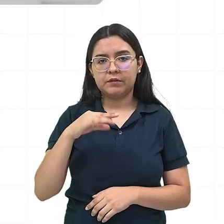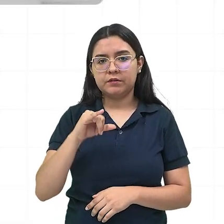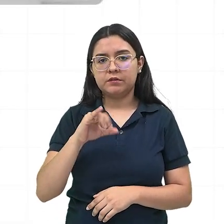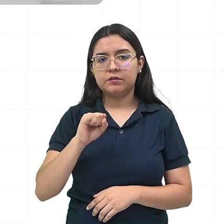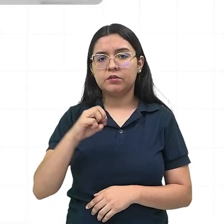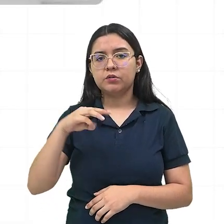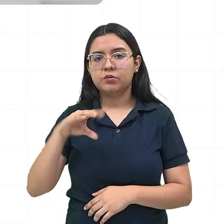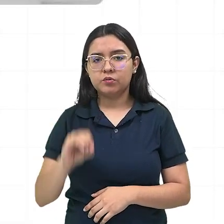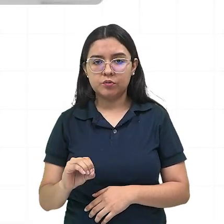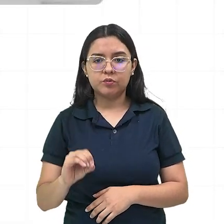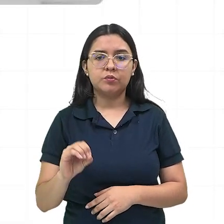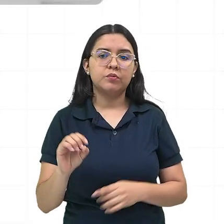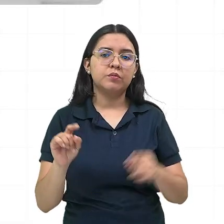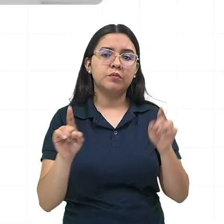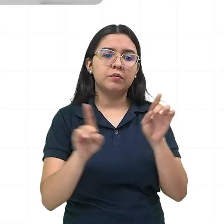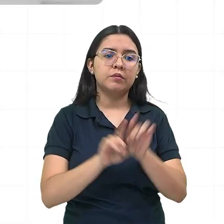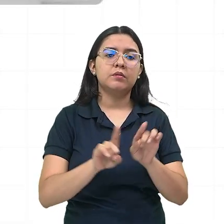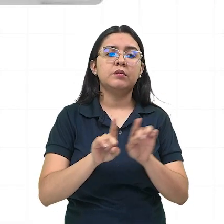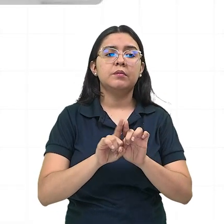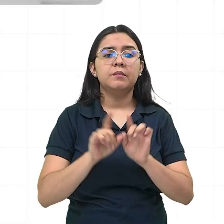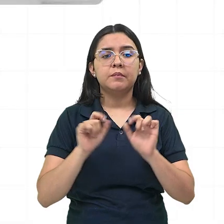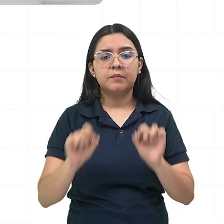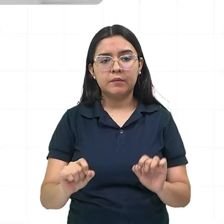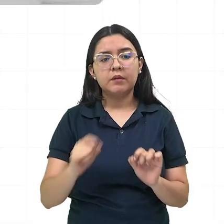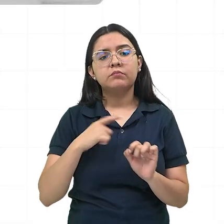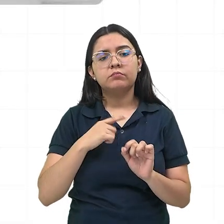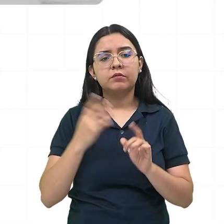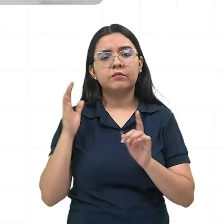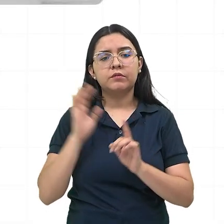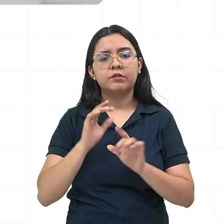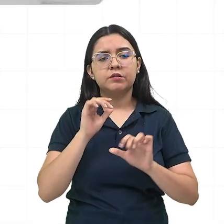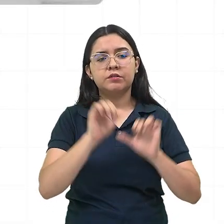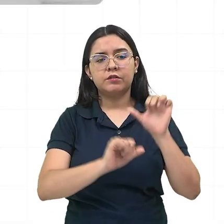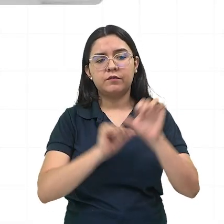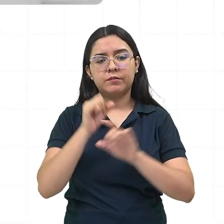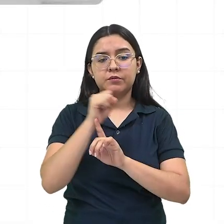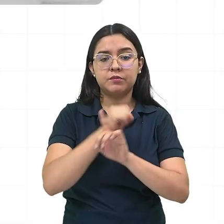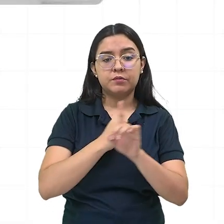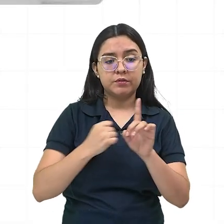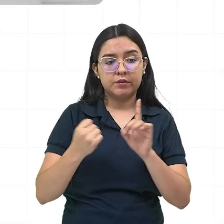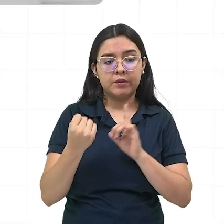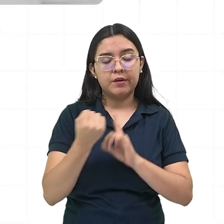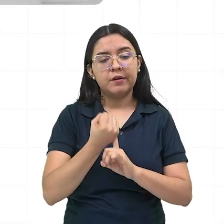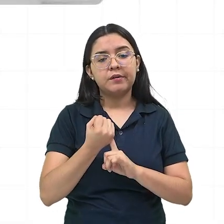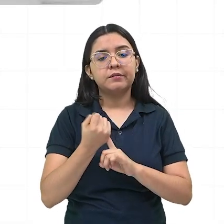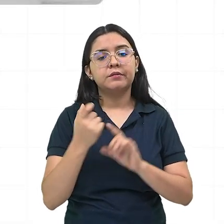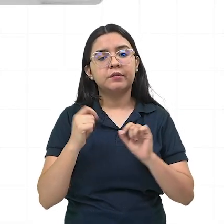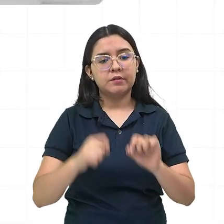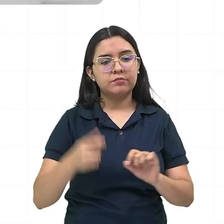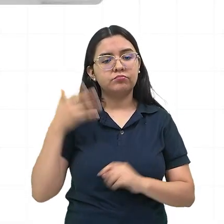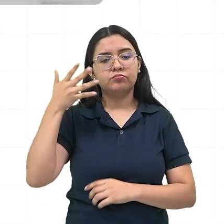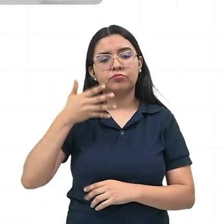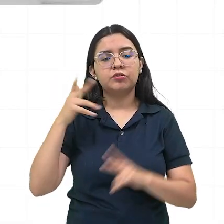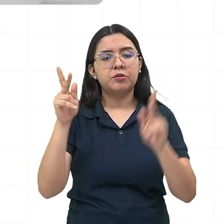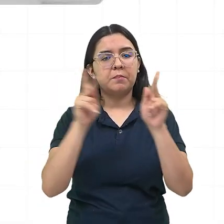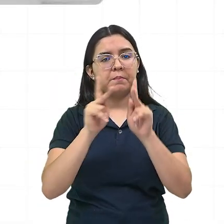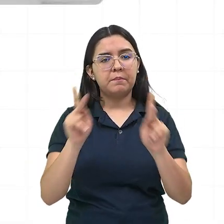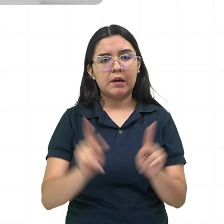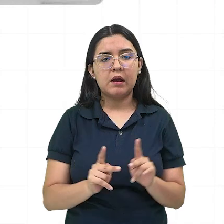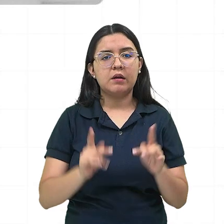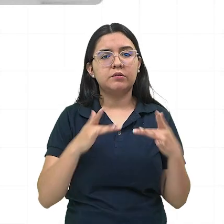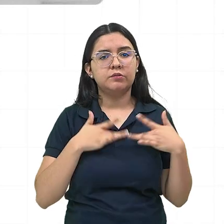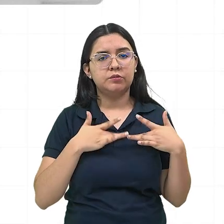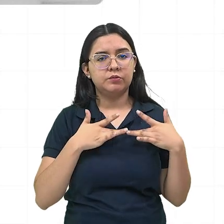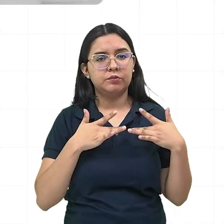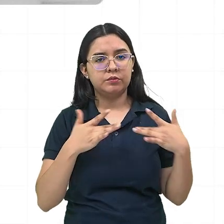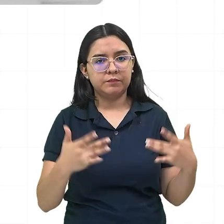pouco tempo, mas também o Dalai Lama, também inspiram transformações sociais por meio de suas mensagens de paz e solidariedade. Vamos